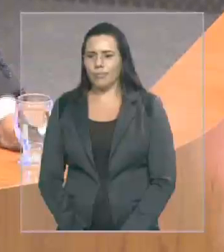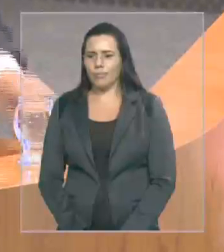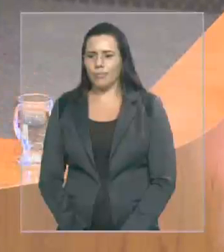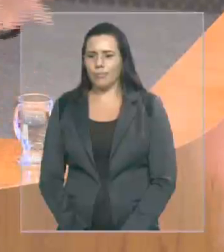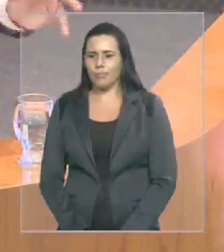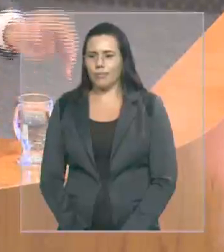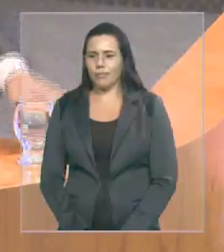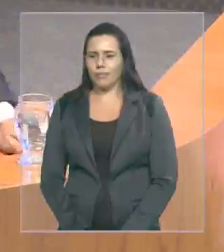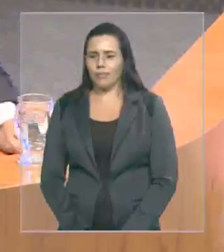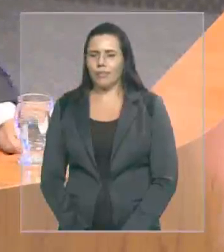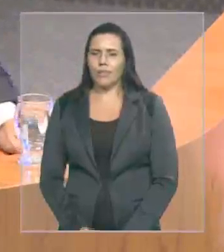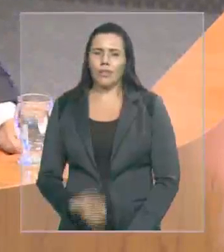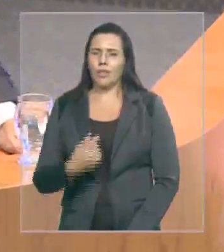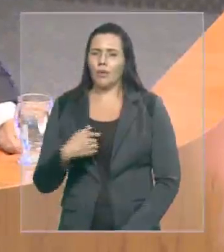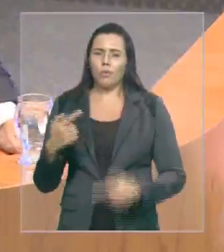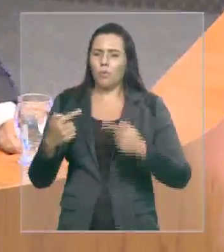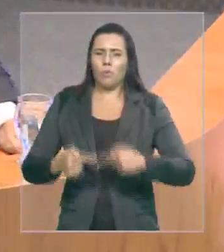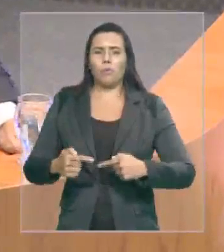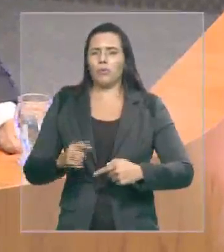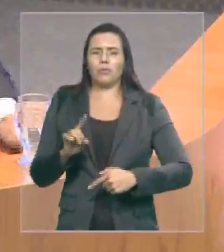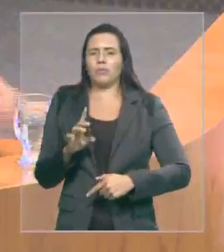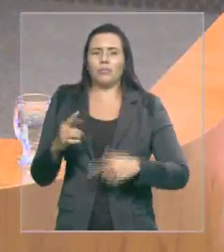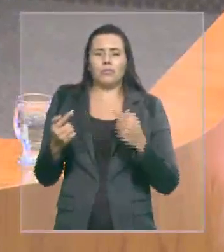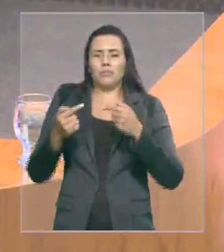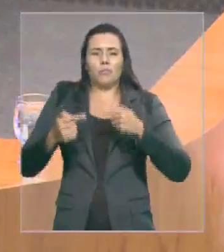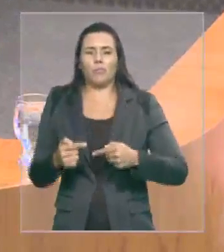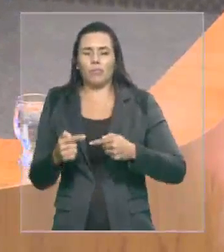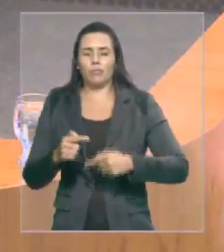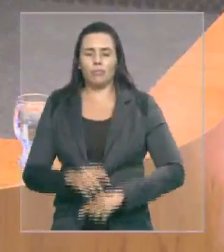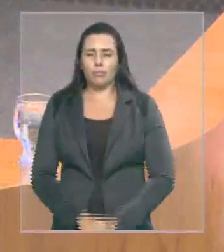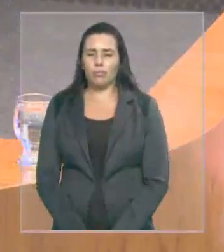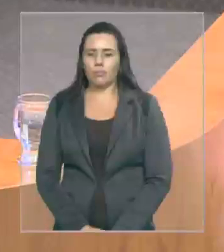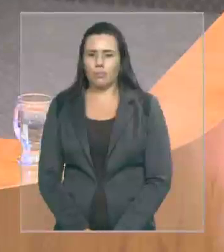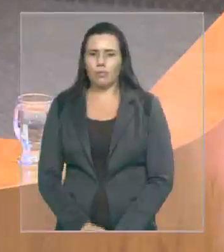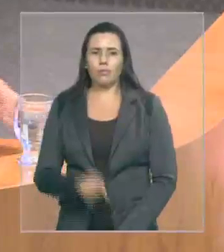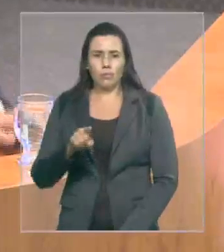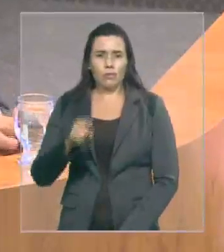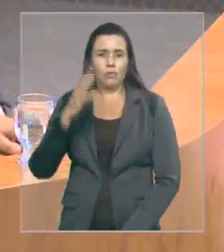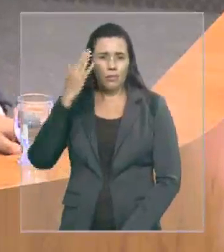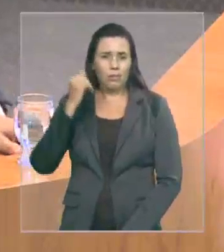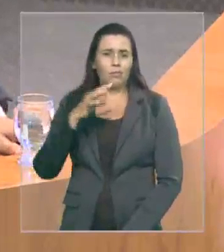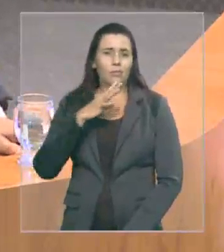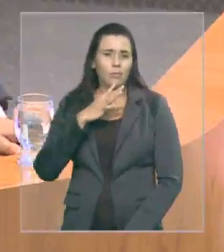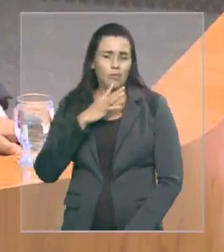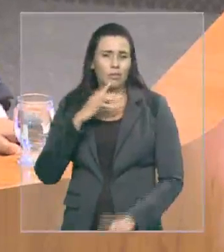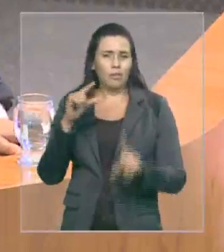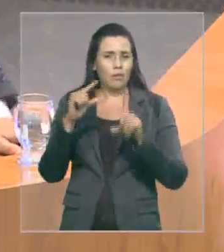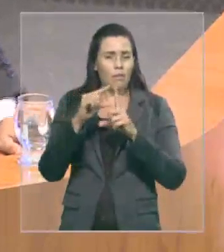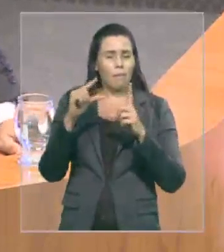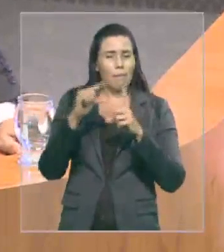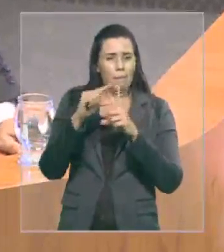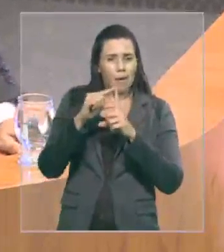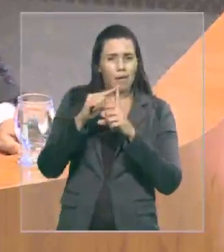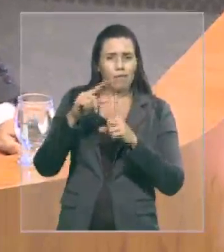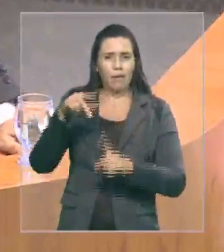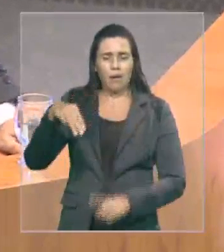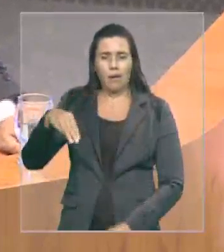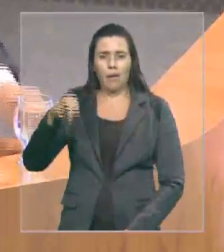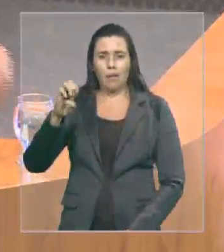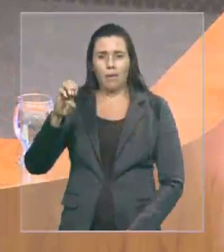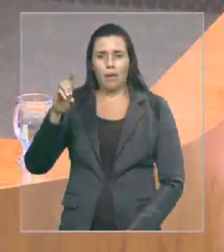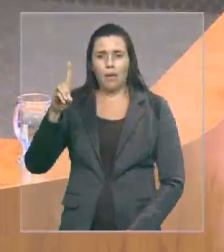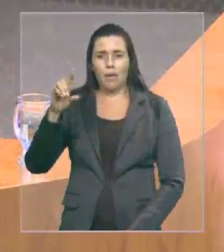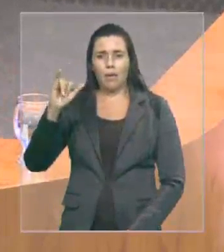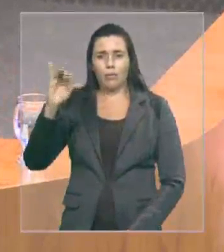Ser contra por ser contra. Vossa Excelência sabe o que é medíocre? Se o senhor não sabe, Vossa Excelência não